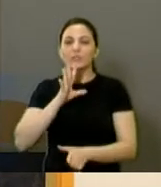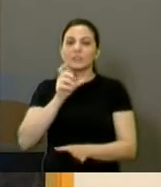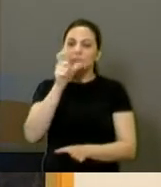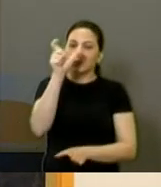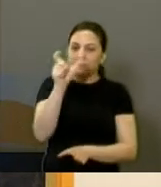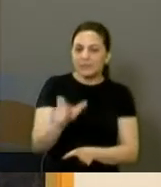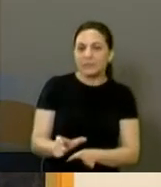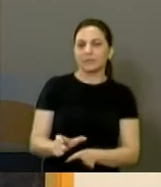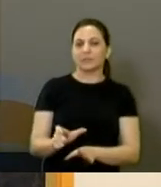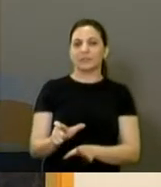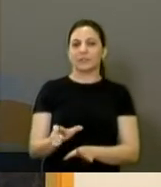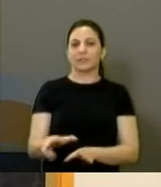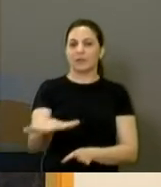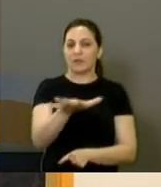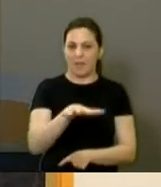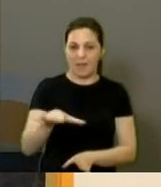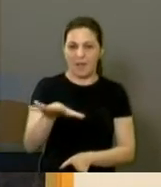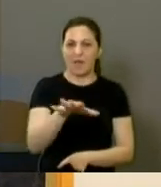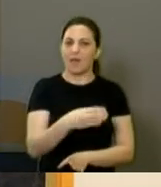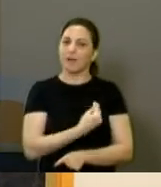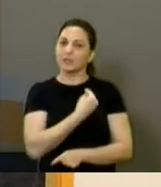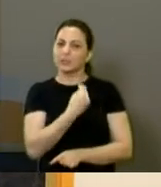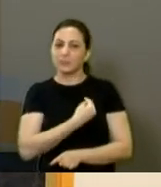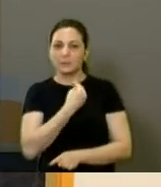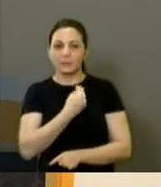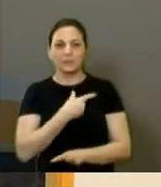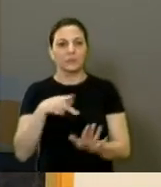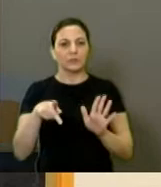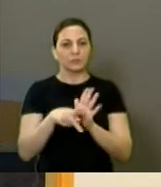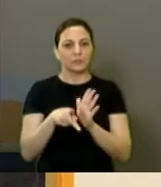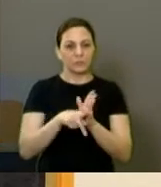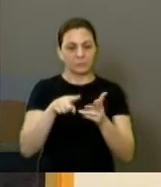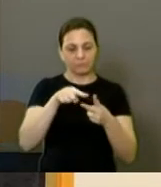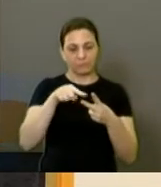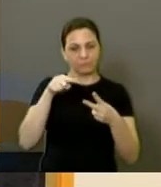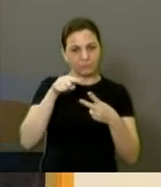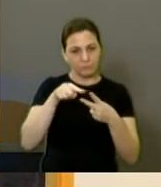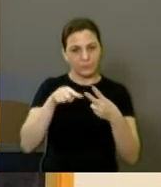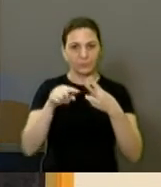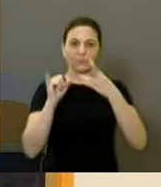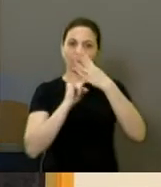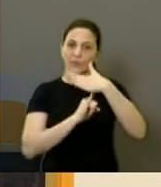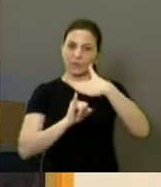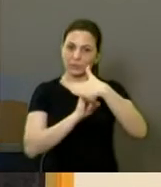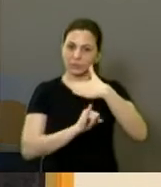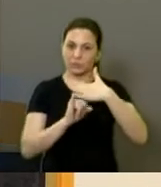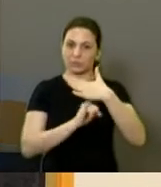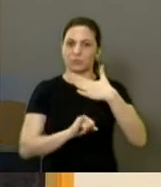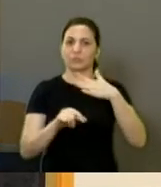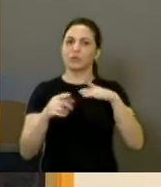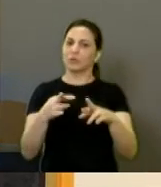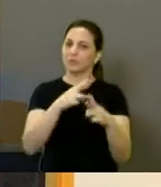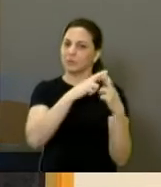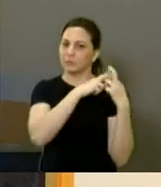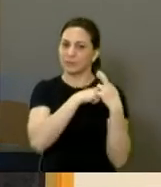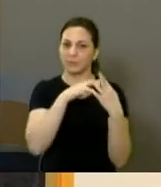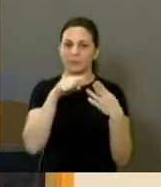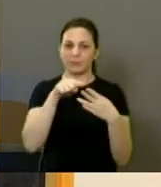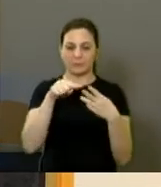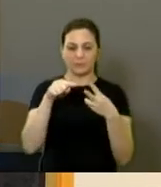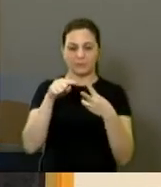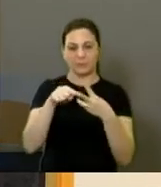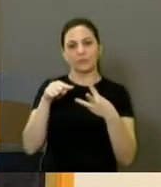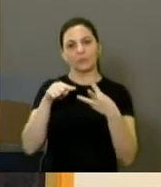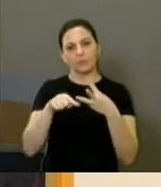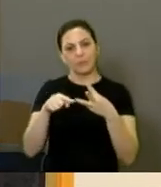cidadania, sobre os espaços de participação, sobre as instituições e suas tarefas, para que eles possam